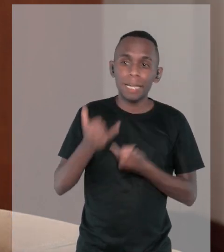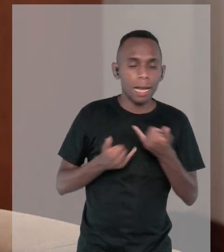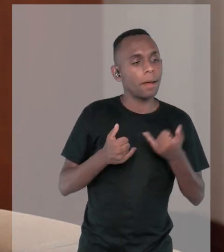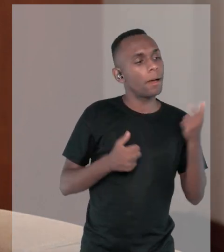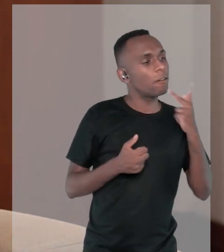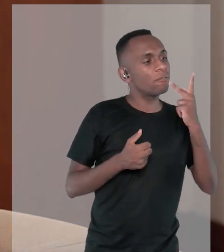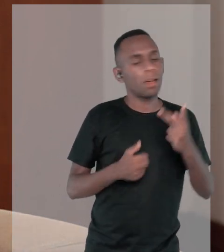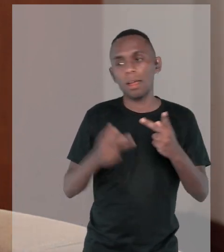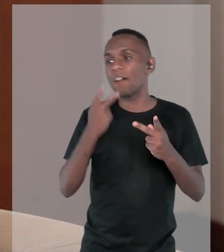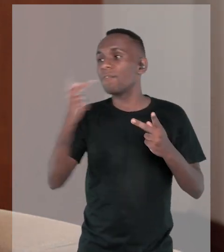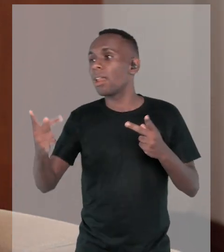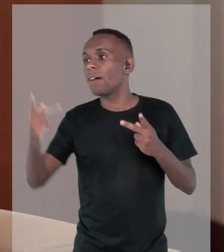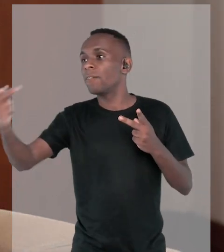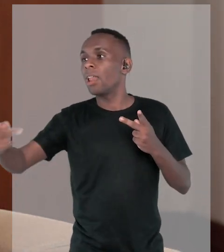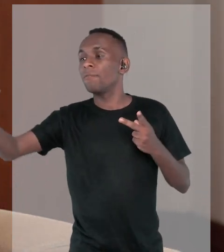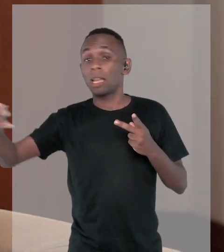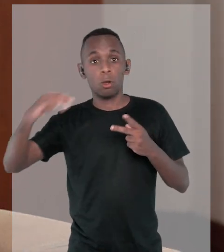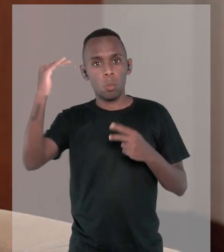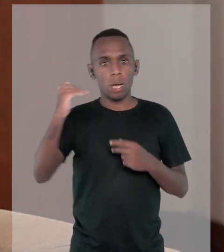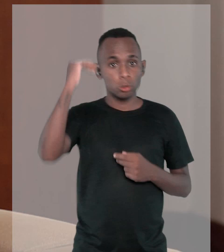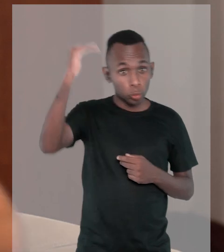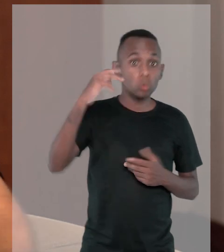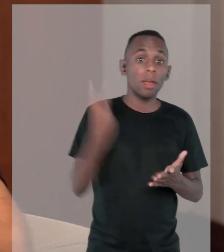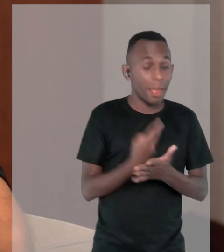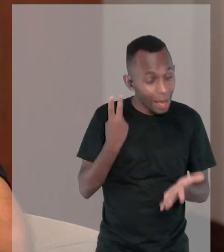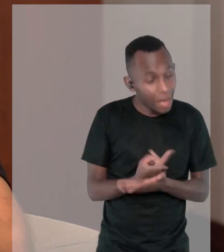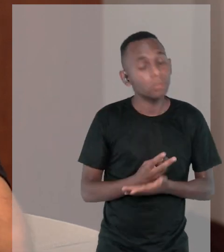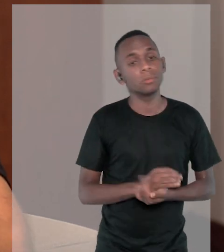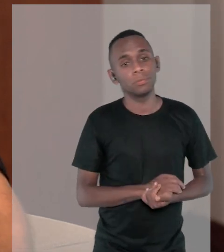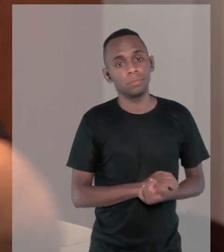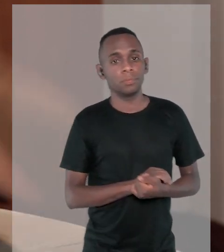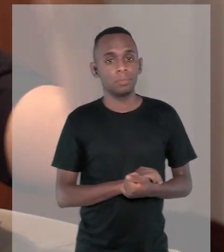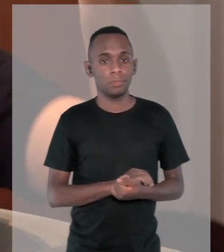sem fio agora com adultos, vai dar errado.